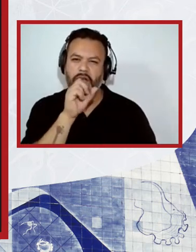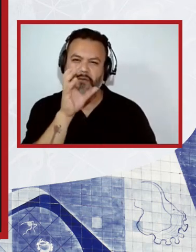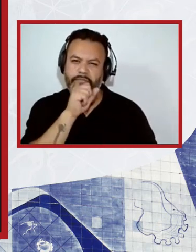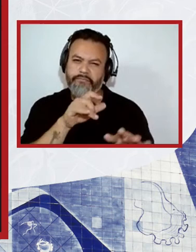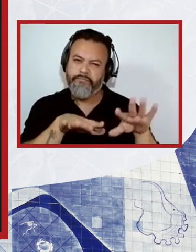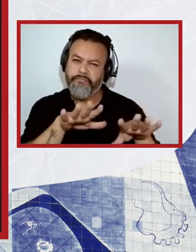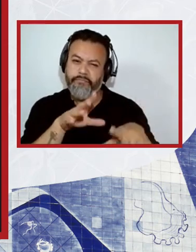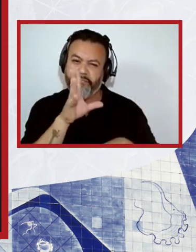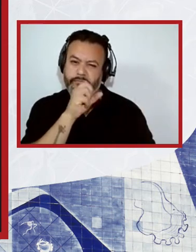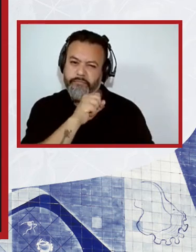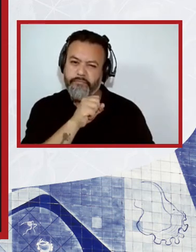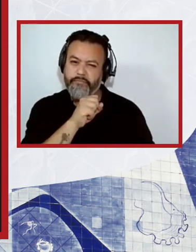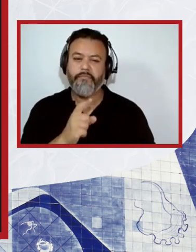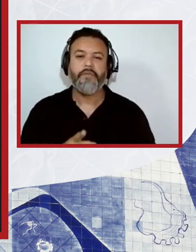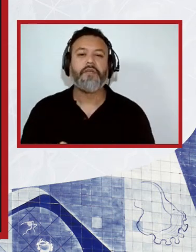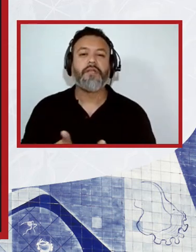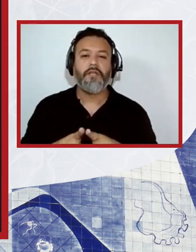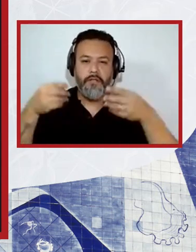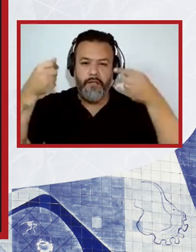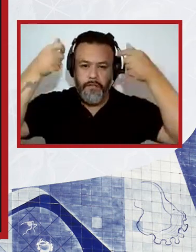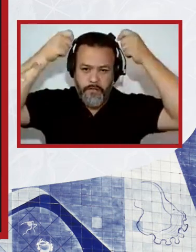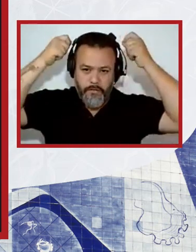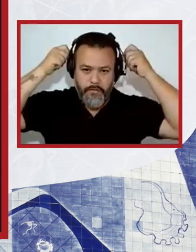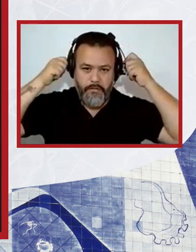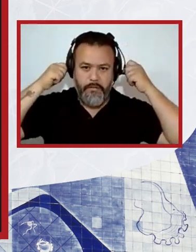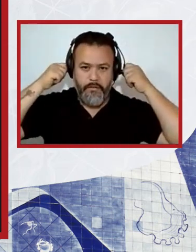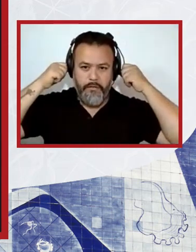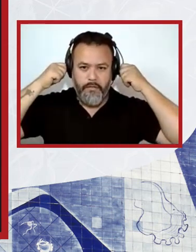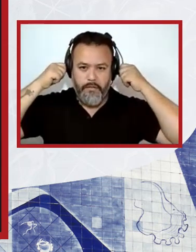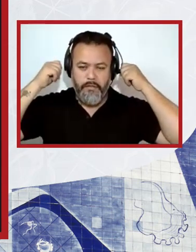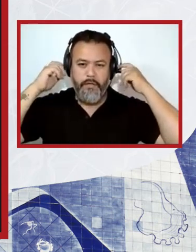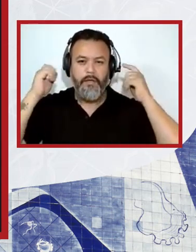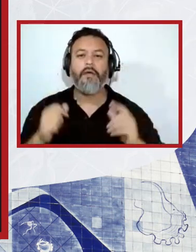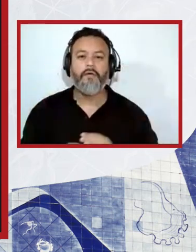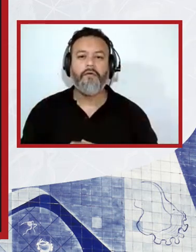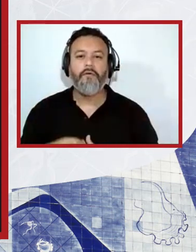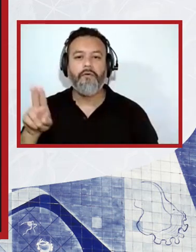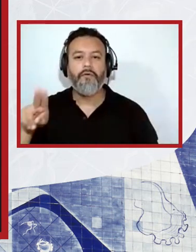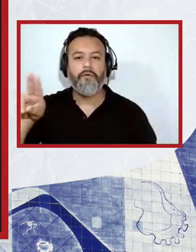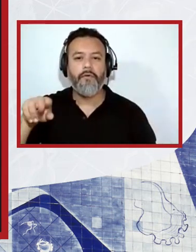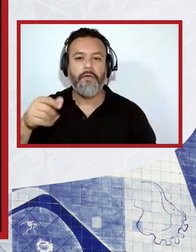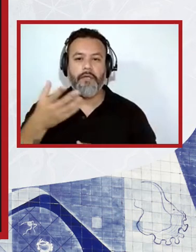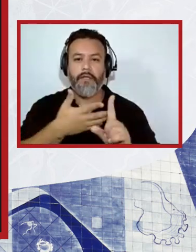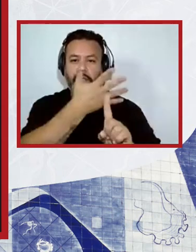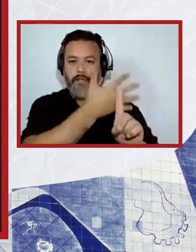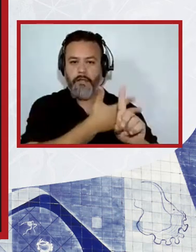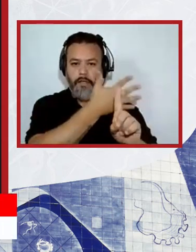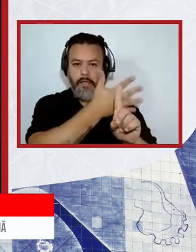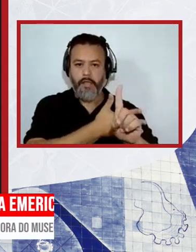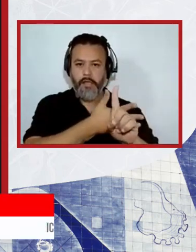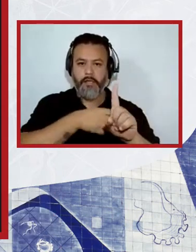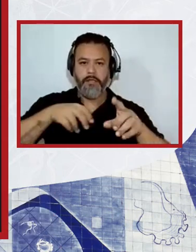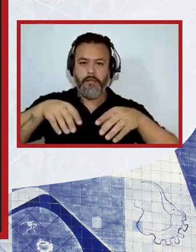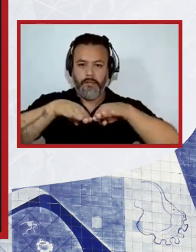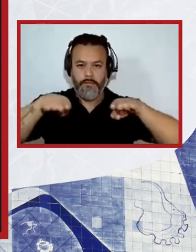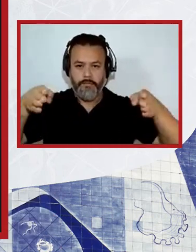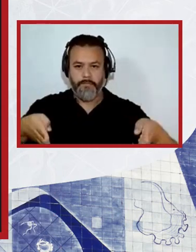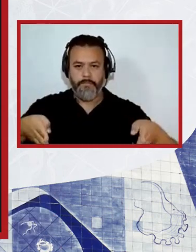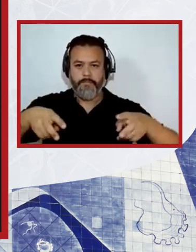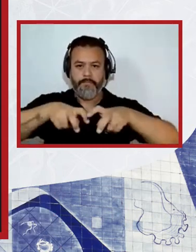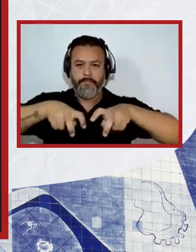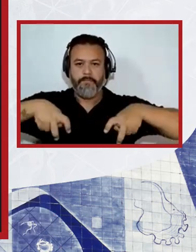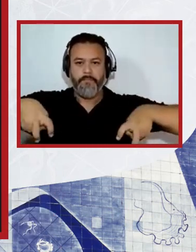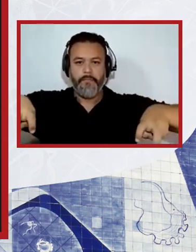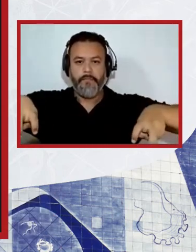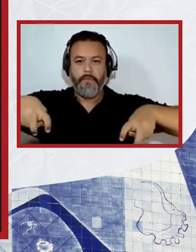aproximadamente. Estou usando um headphone. Atrás de mim tem mesa e algumas cadeiras. Eu peço desculpas